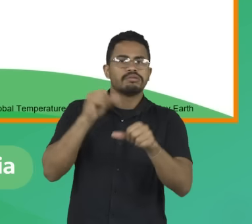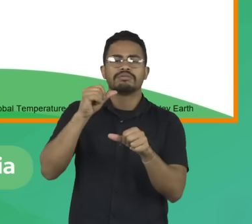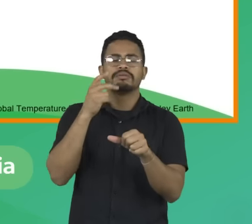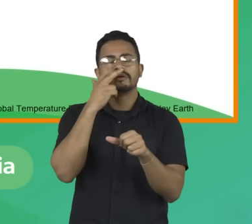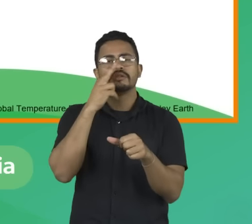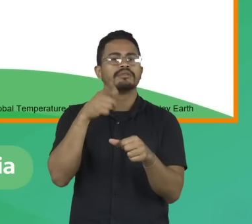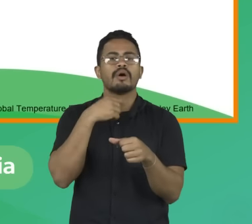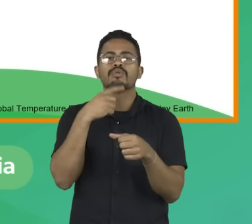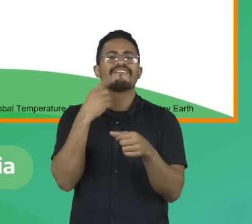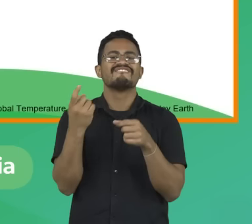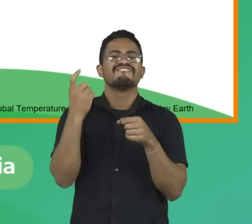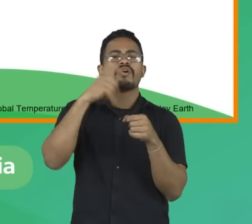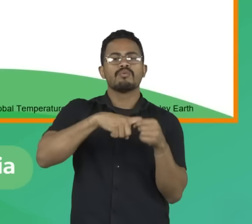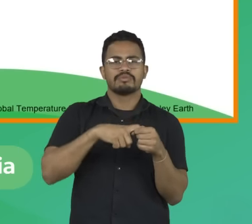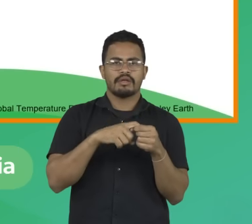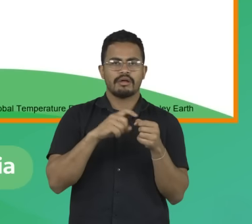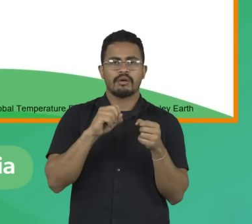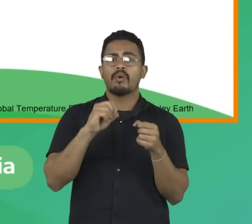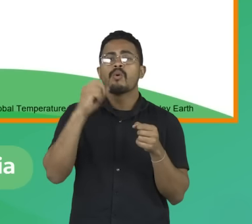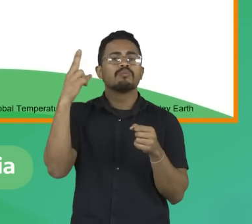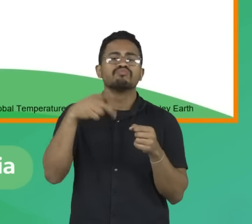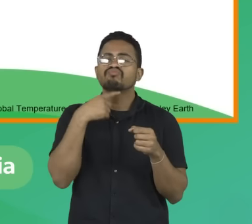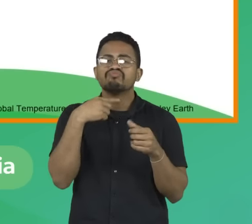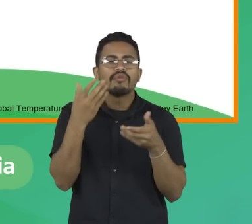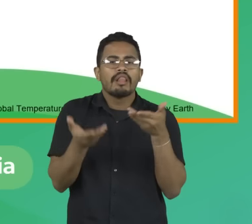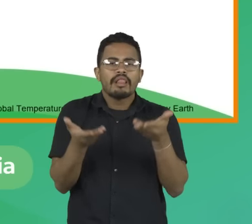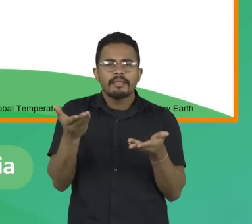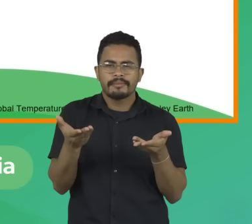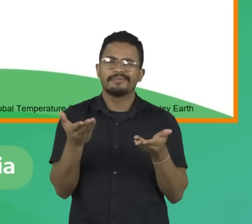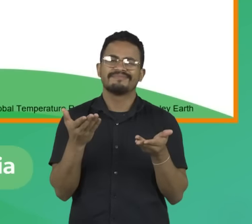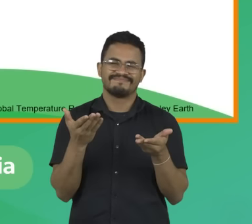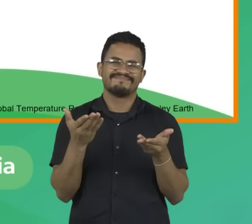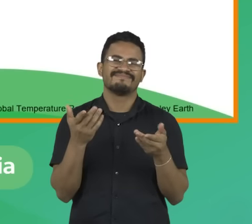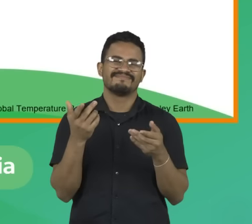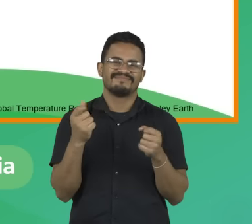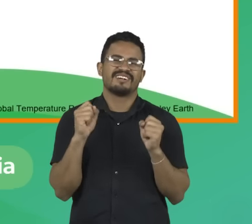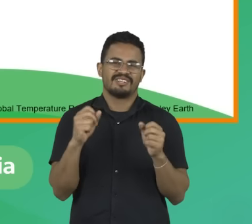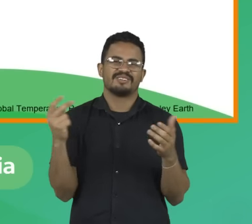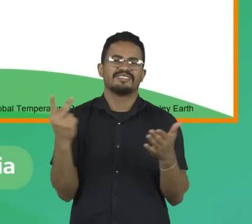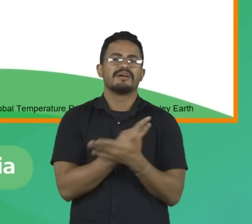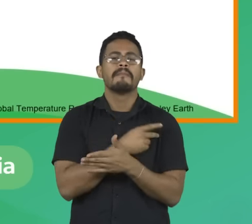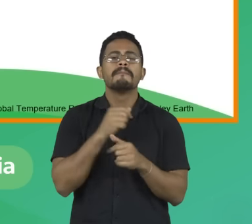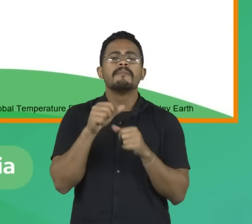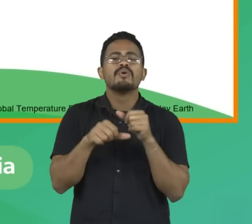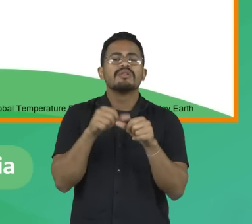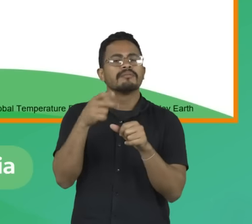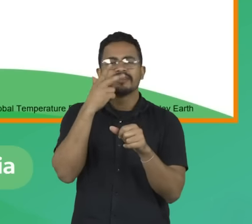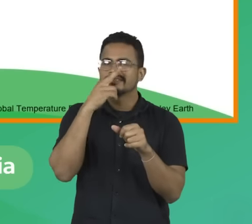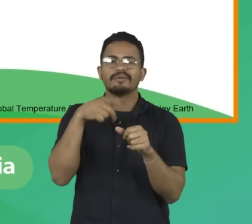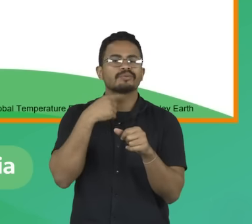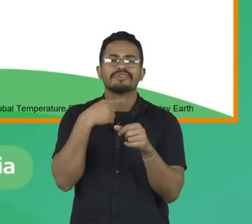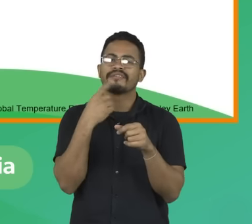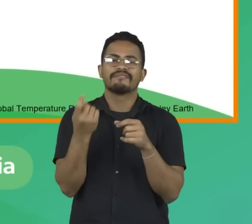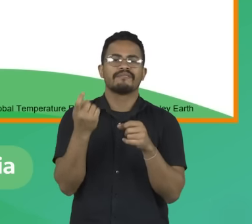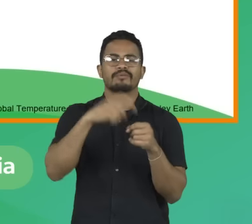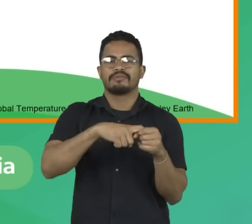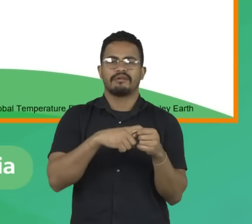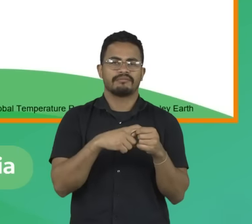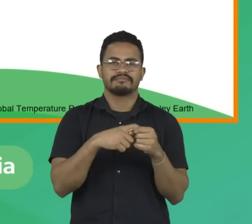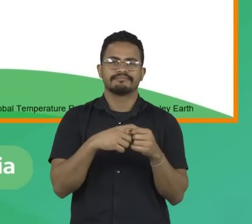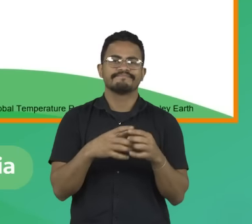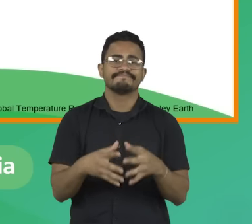retorno a esse estágio original ou equilíbrio, isso provoca uma mudança irreversível ou dificilmente